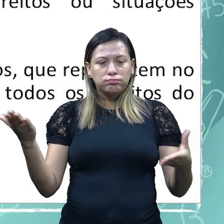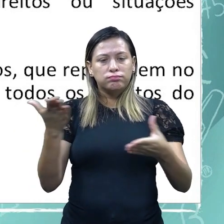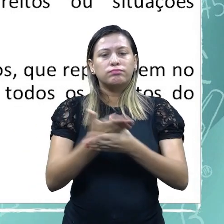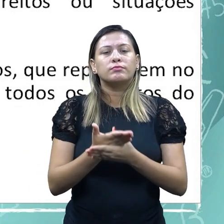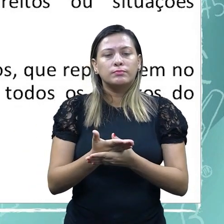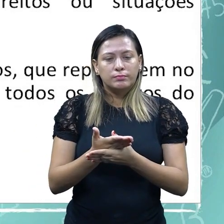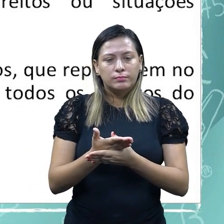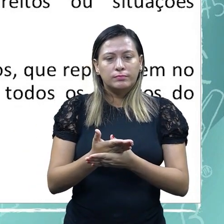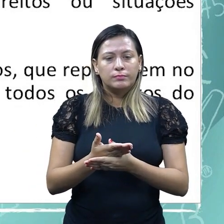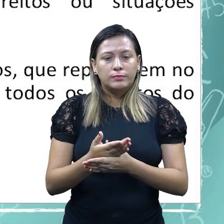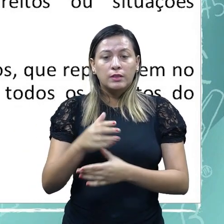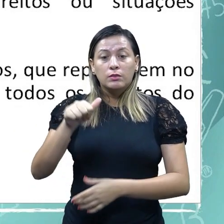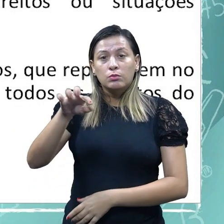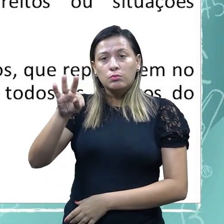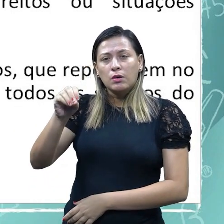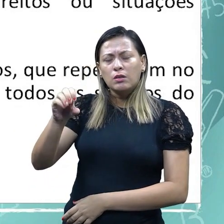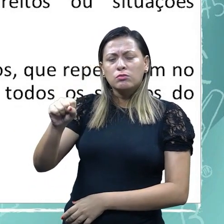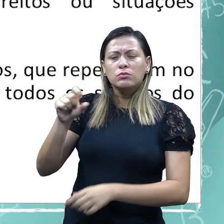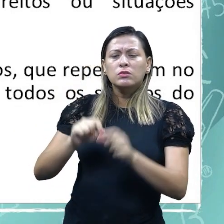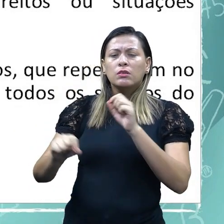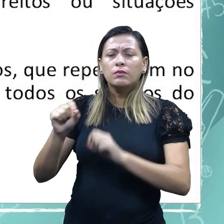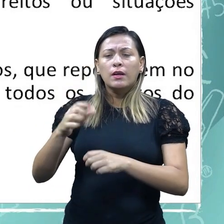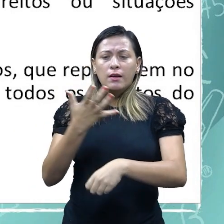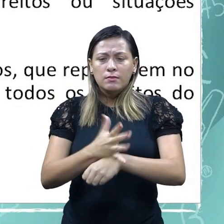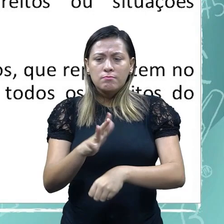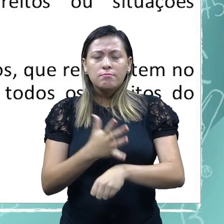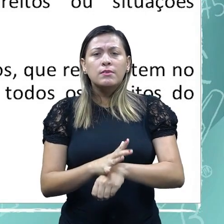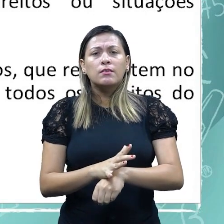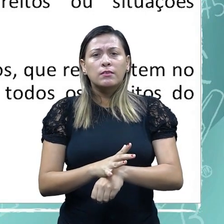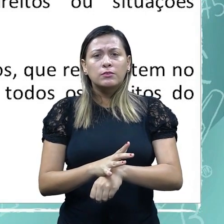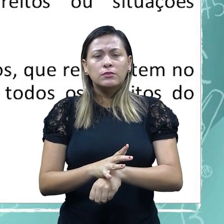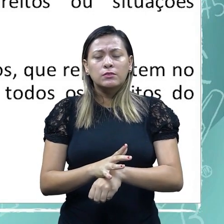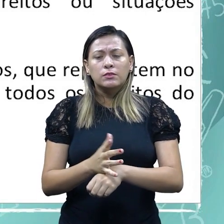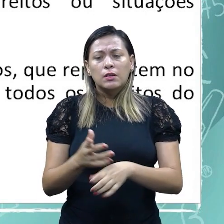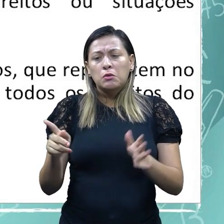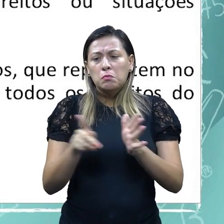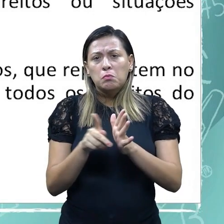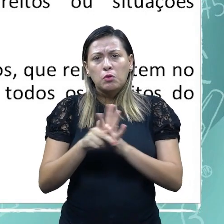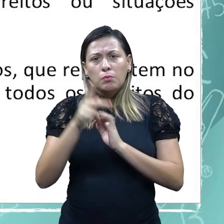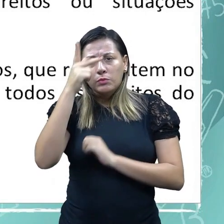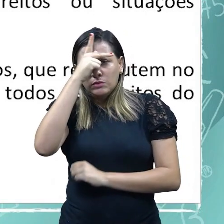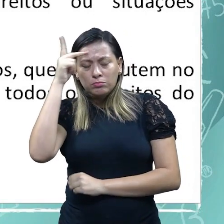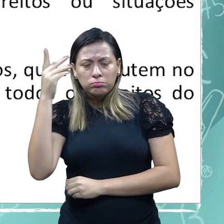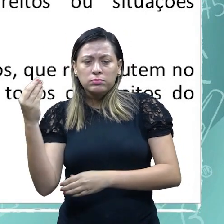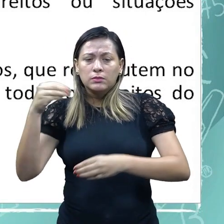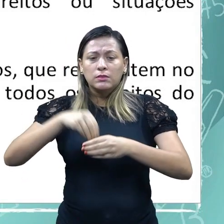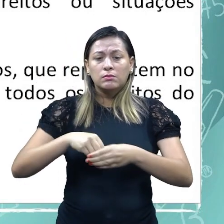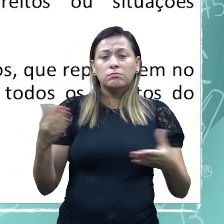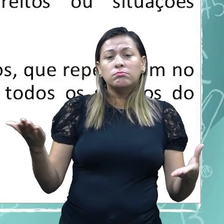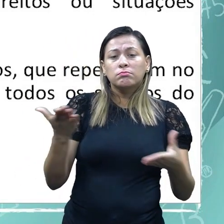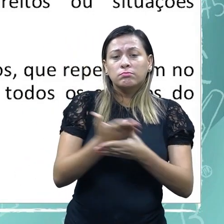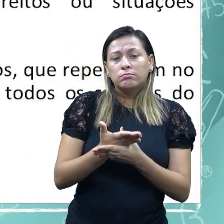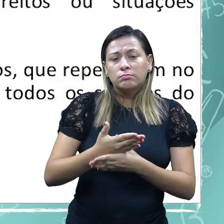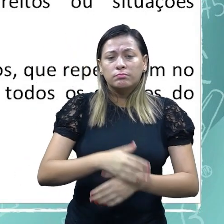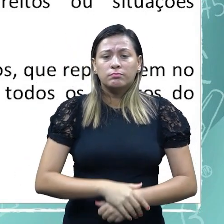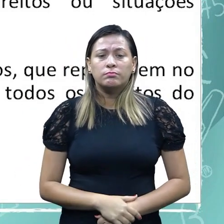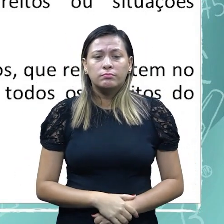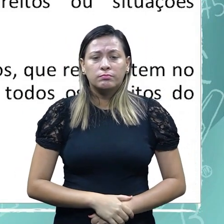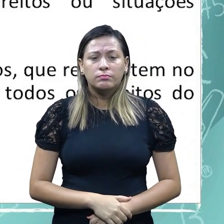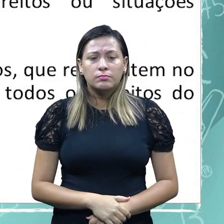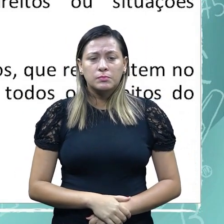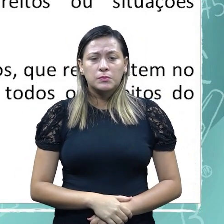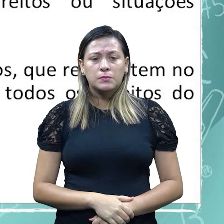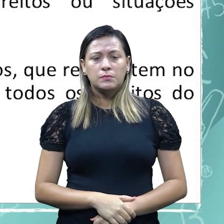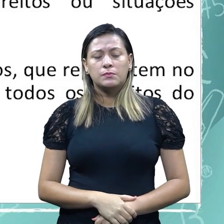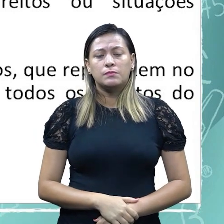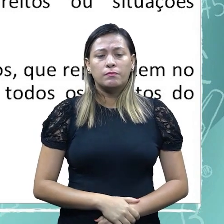atos processuais são as práticas dos sujeitos no processo, tá? Principalmente aí, os principais,